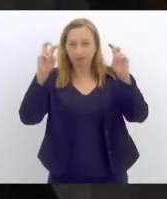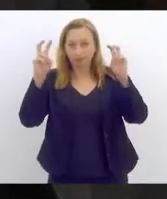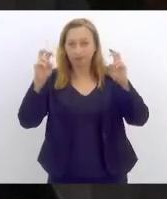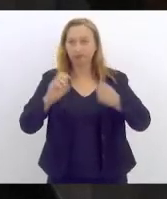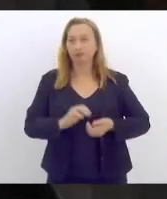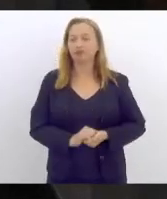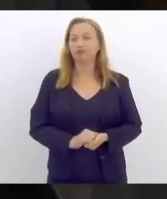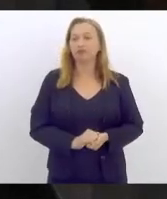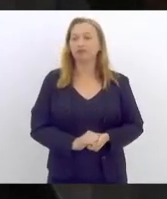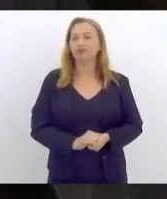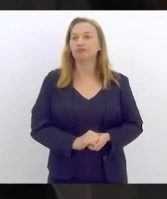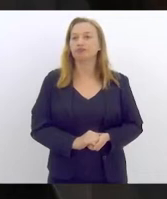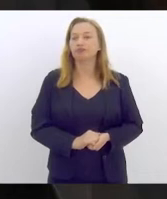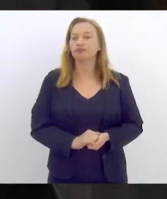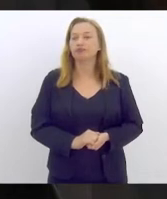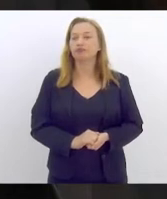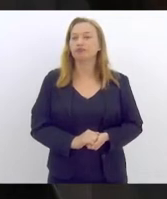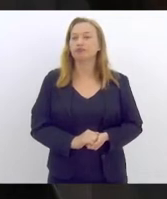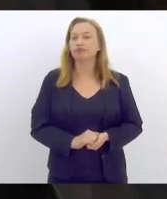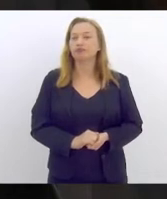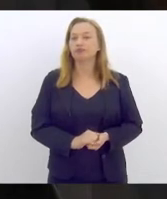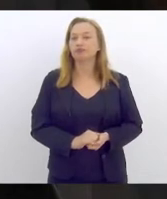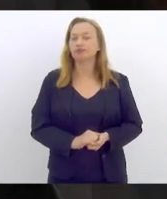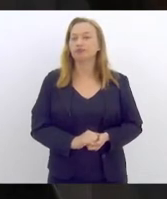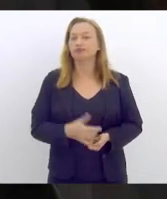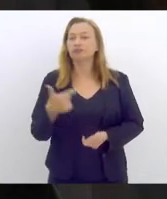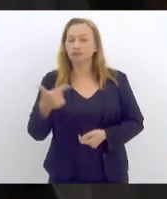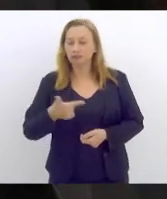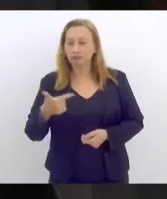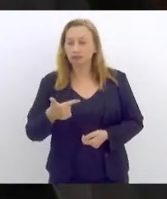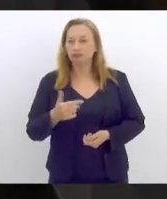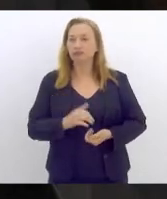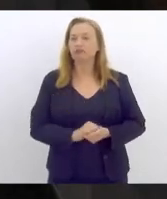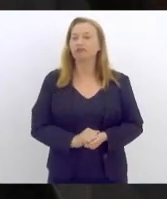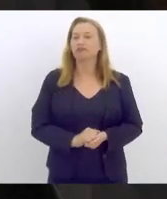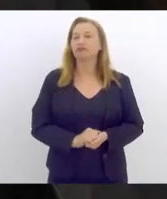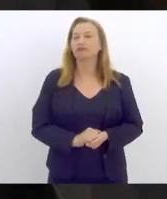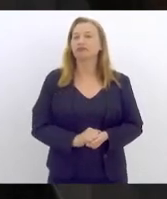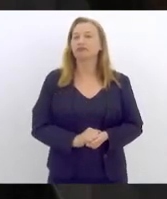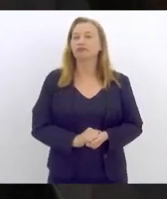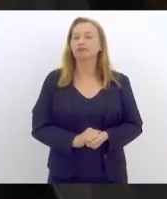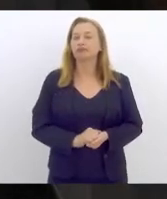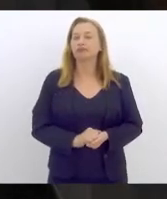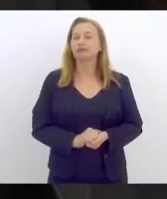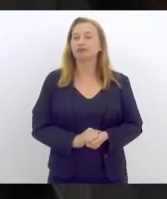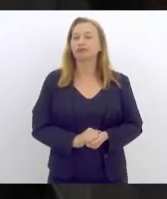mero comunicado segundo segunda questão